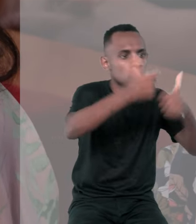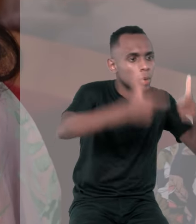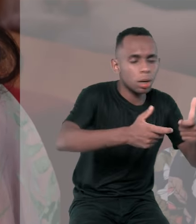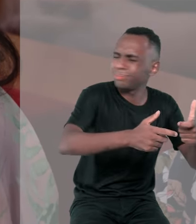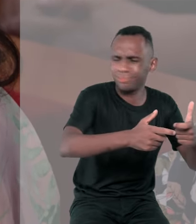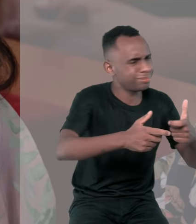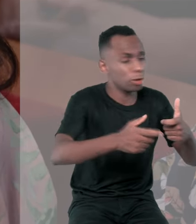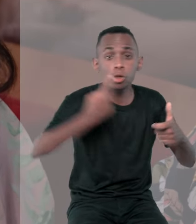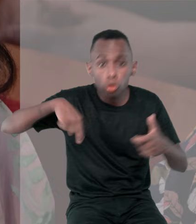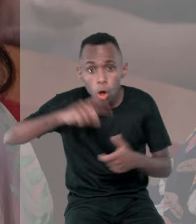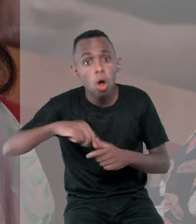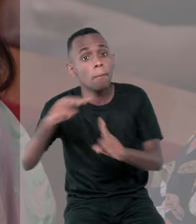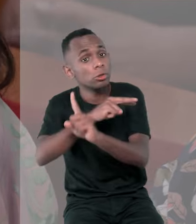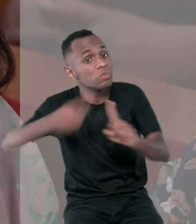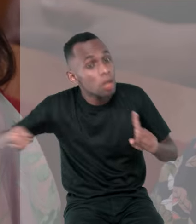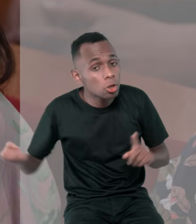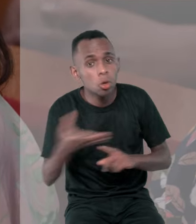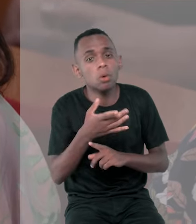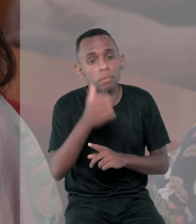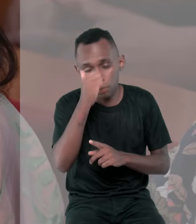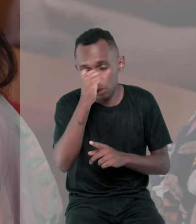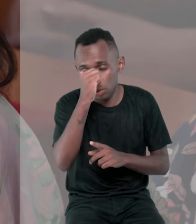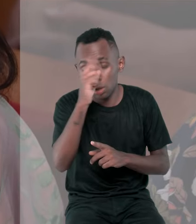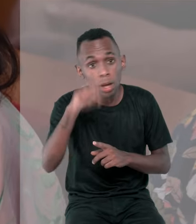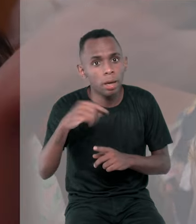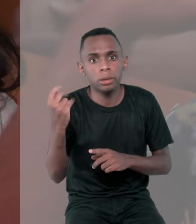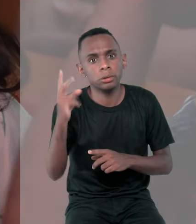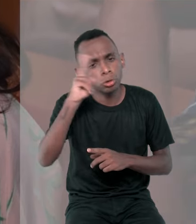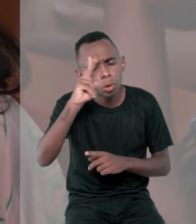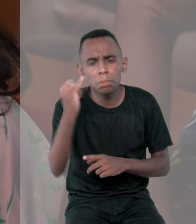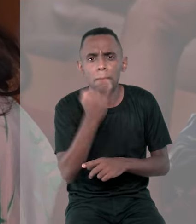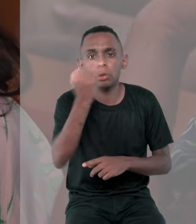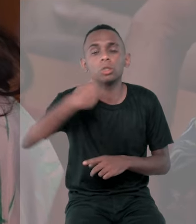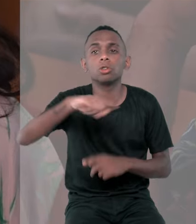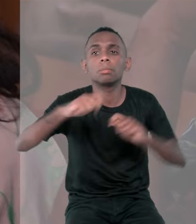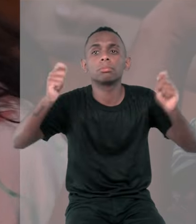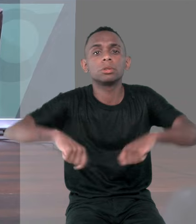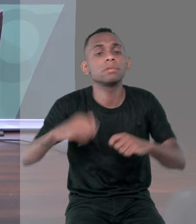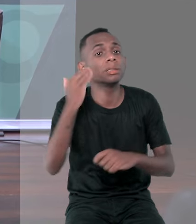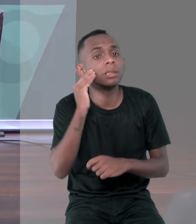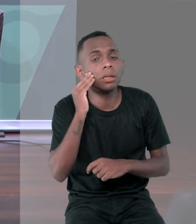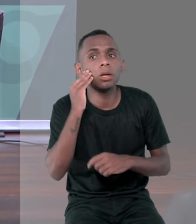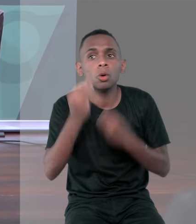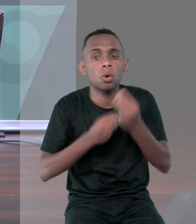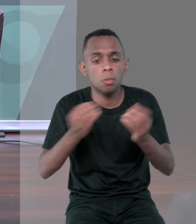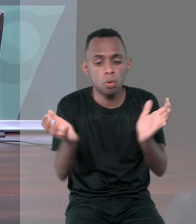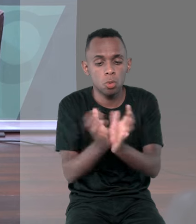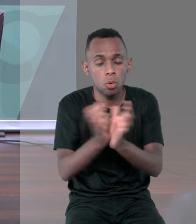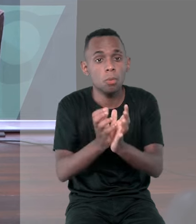uma espectadora acena em concordância com Jefferson. A gente está trazendo histórias para a gente entender a formação do povo